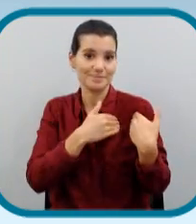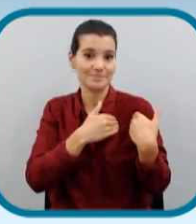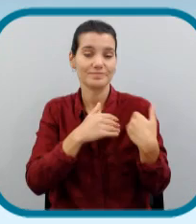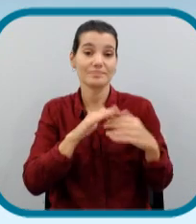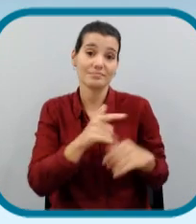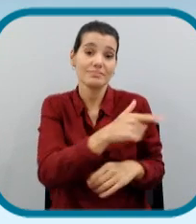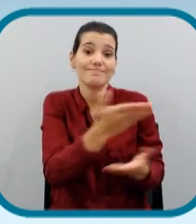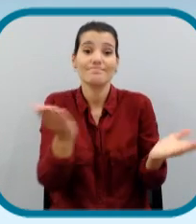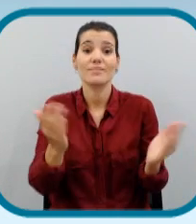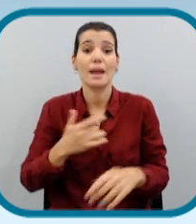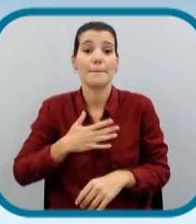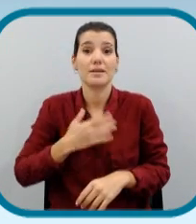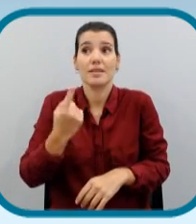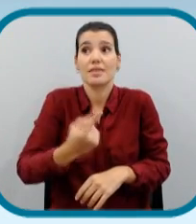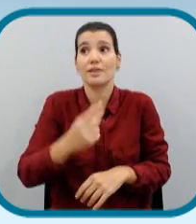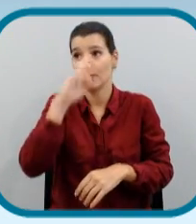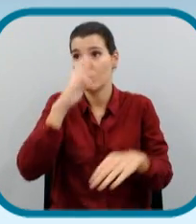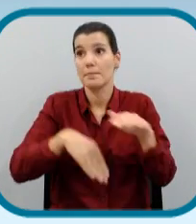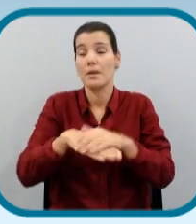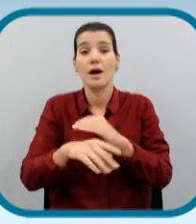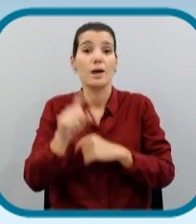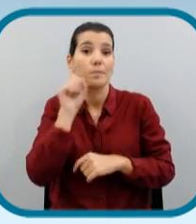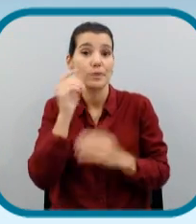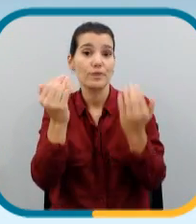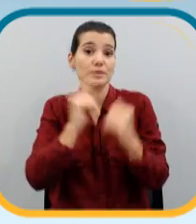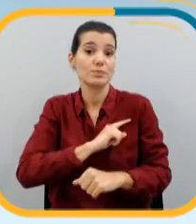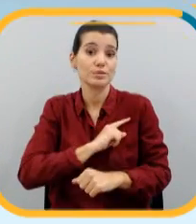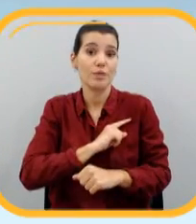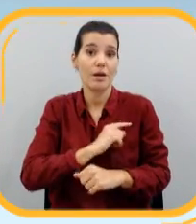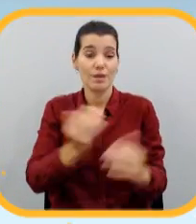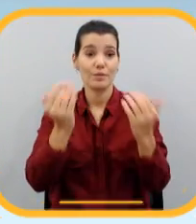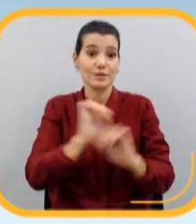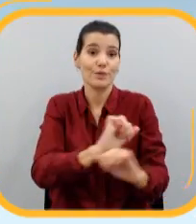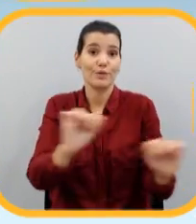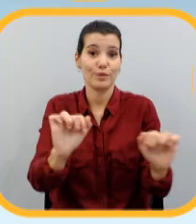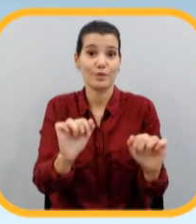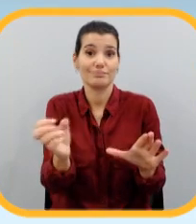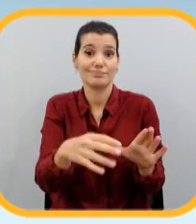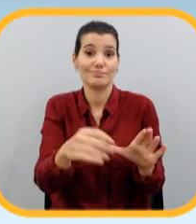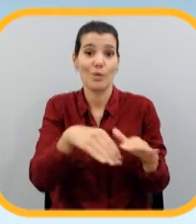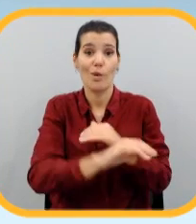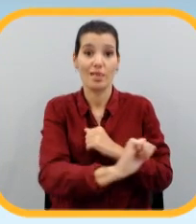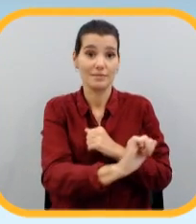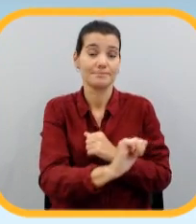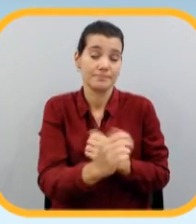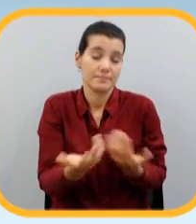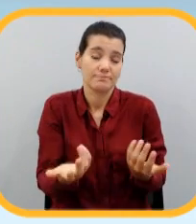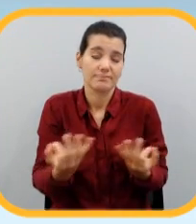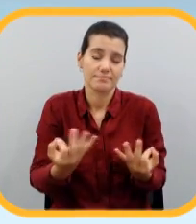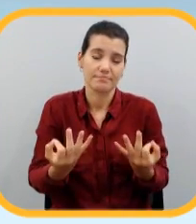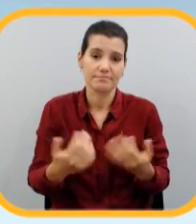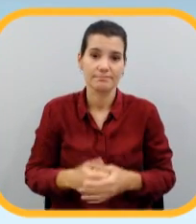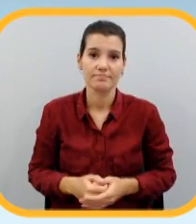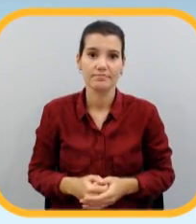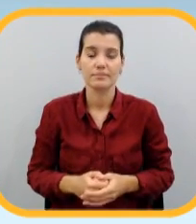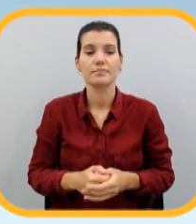dúvida. Mas, de facto, as empresas têm que fazer o possível para proteger os dados, os dados pessoais, sobretudo, e os seus dados que têm lá guardados,